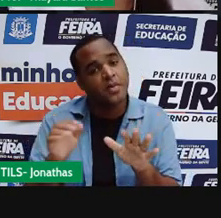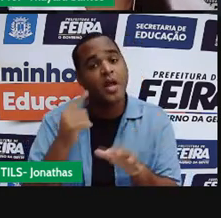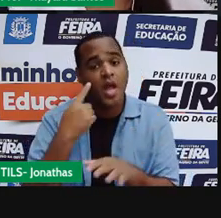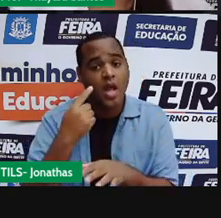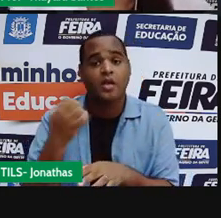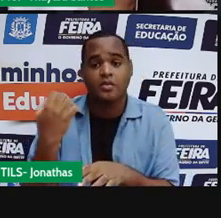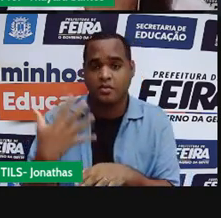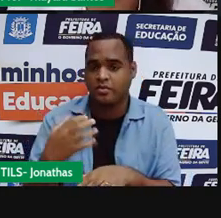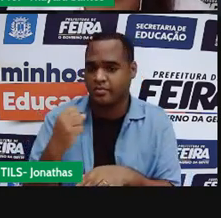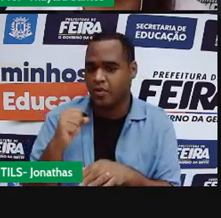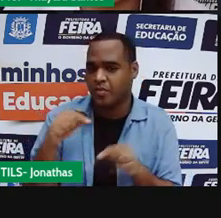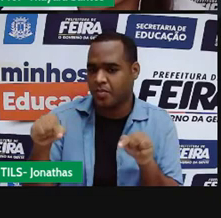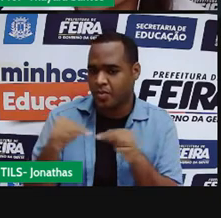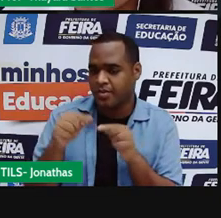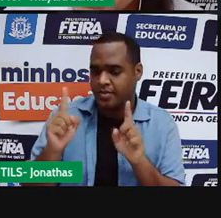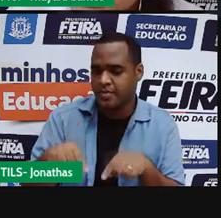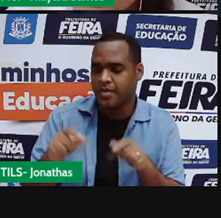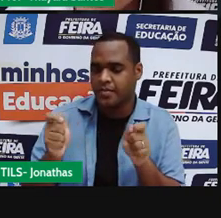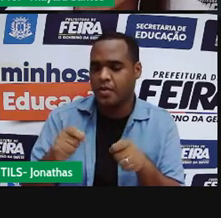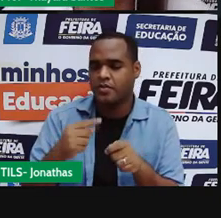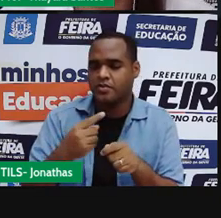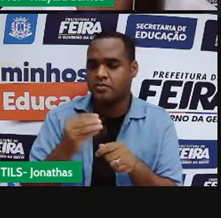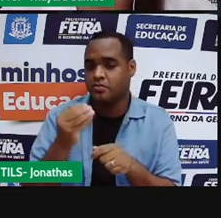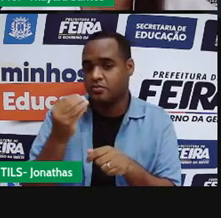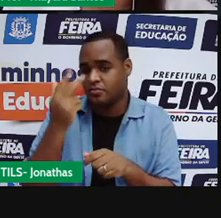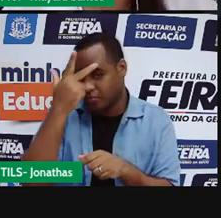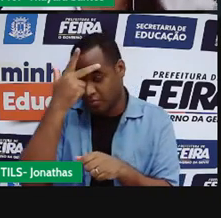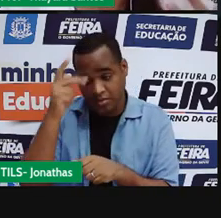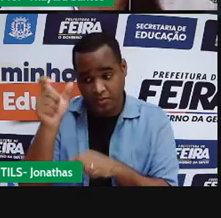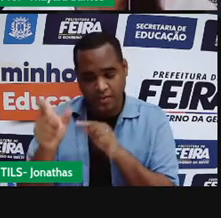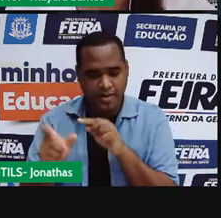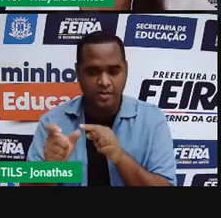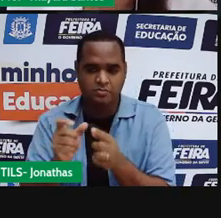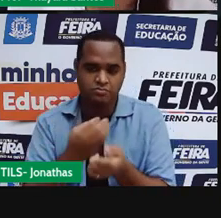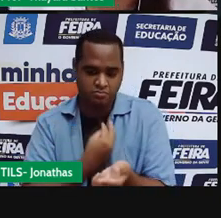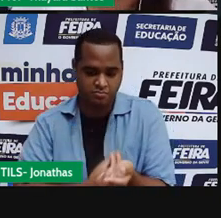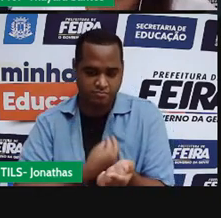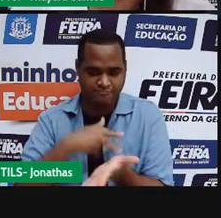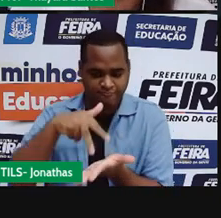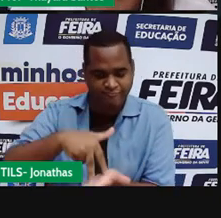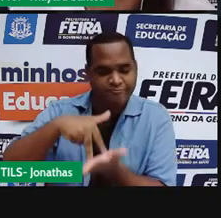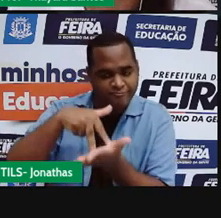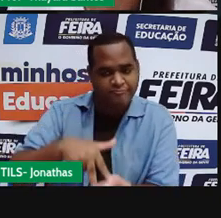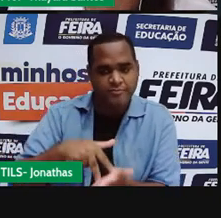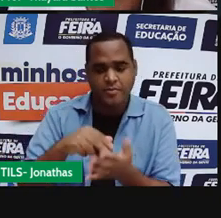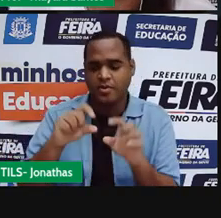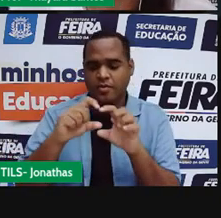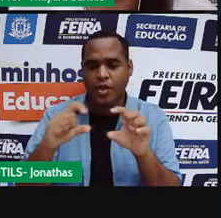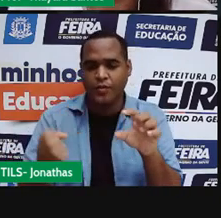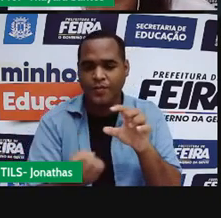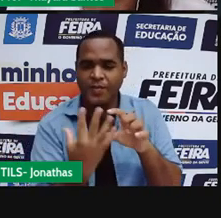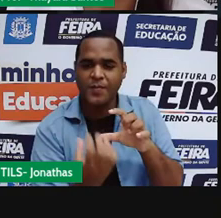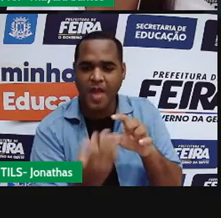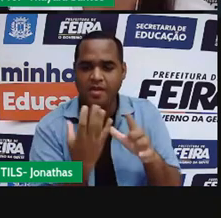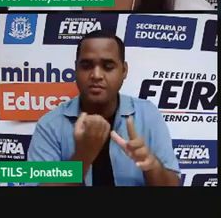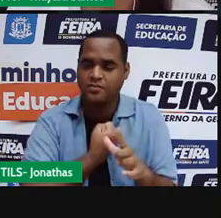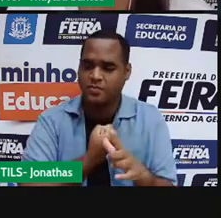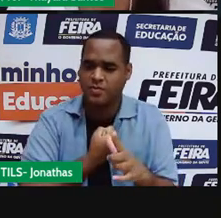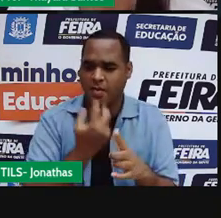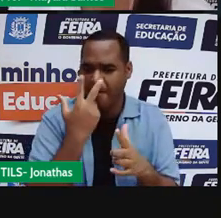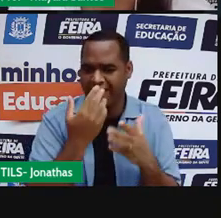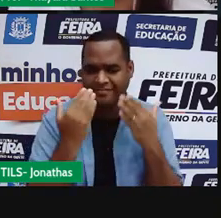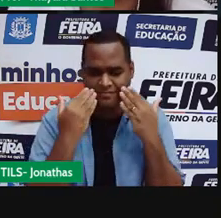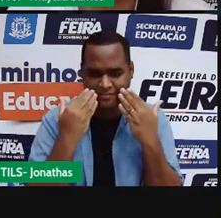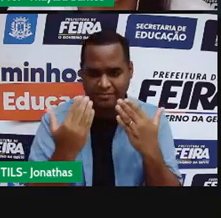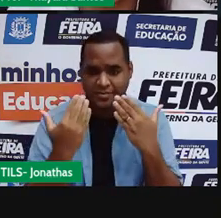da gravidade. Isso quer dizer que aquele númerozinho que aparece na balança quando a gente se pesa ou pesa alguma coisa, não está mostrando exatamente